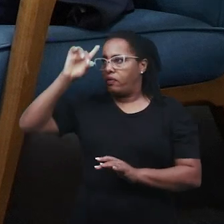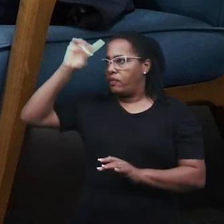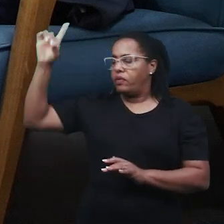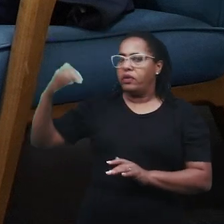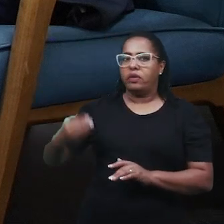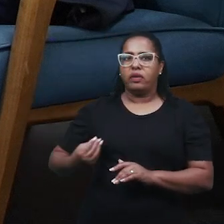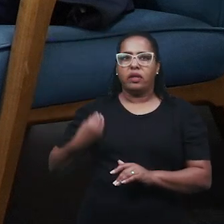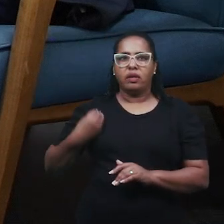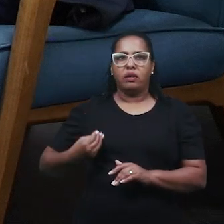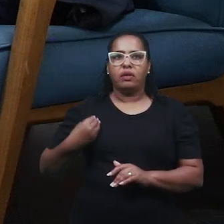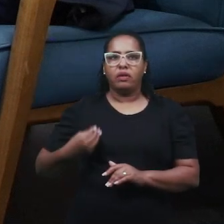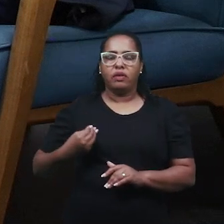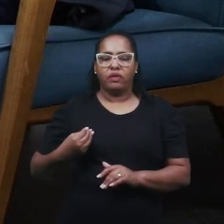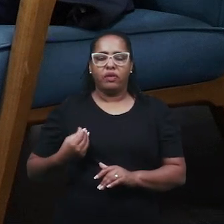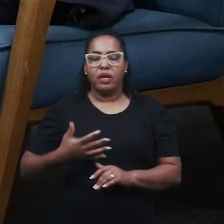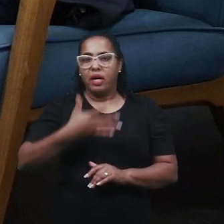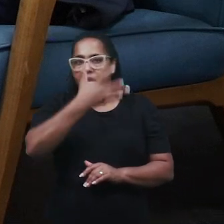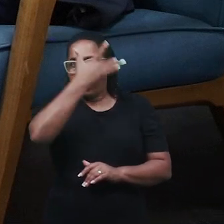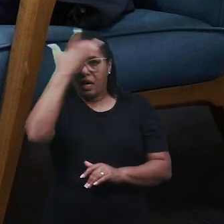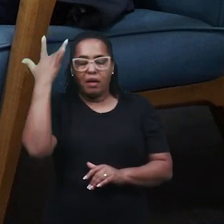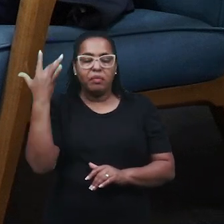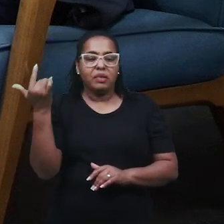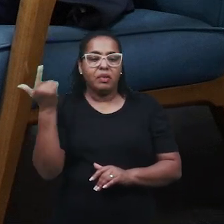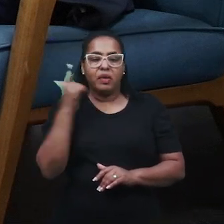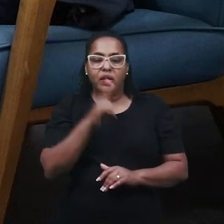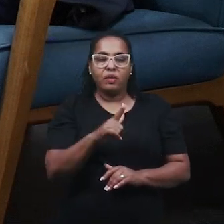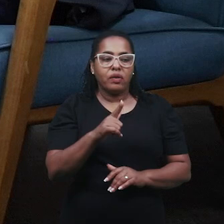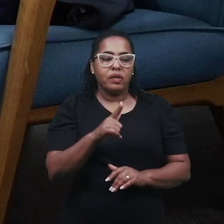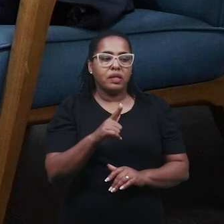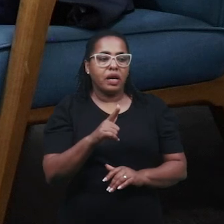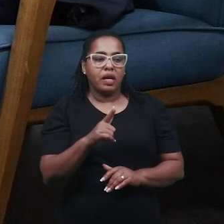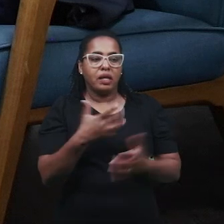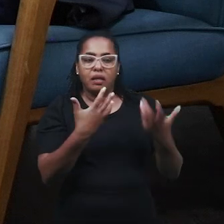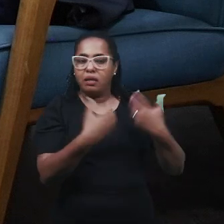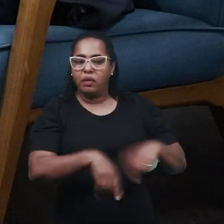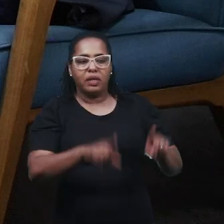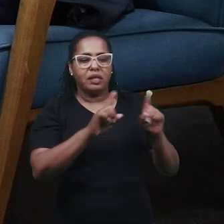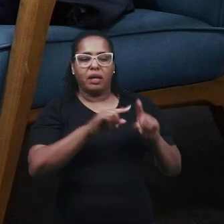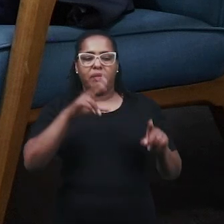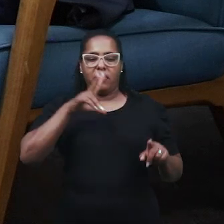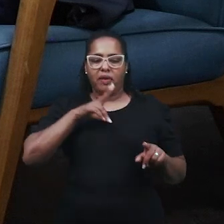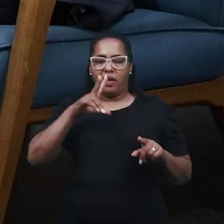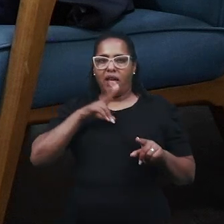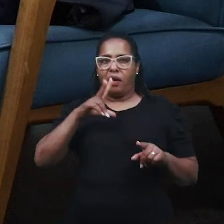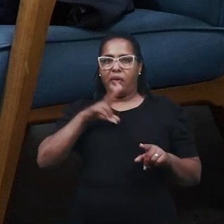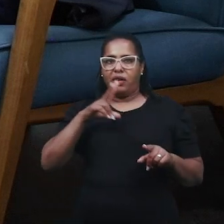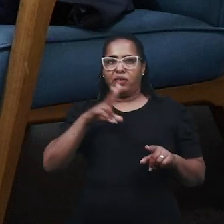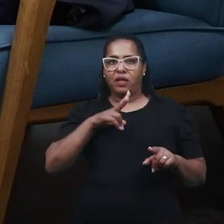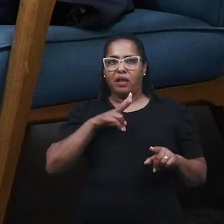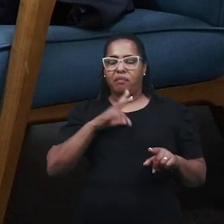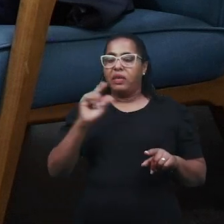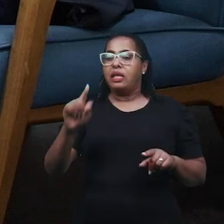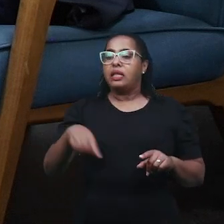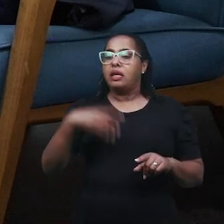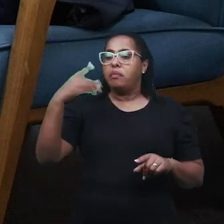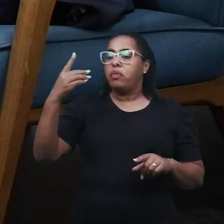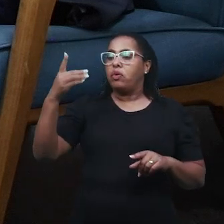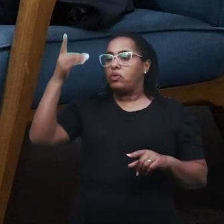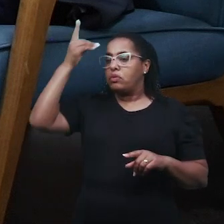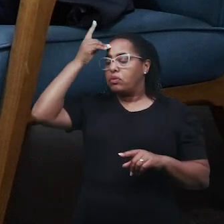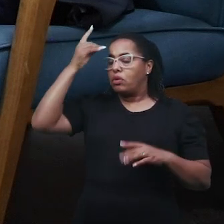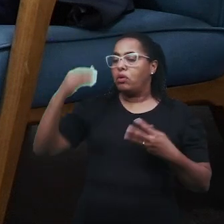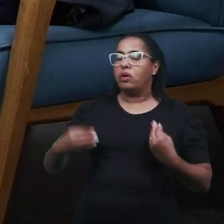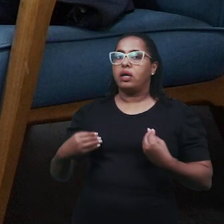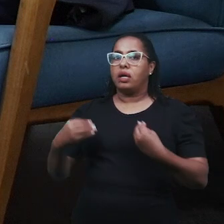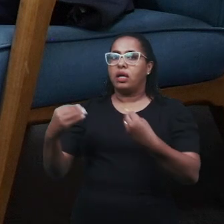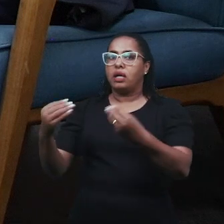ninguém consegue contestar uma experiência, porque é algo pessoal da Glória a pessoa. E depois eles entregam um dom,